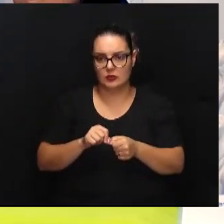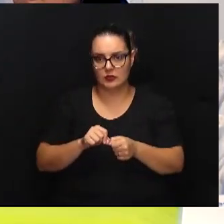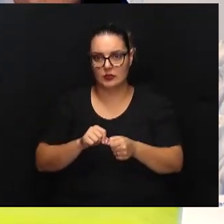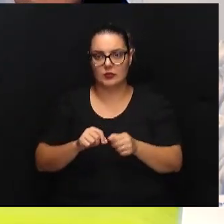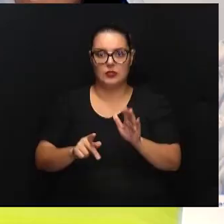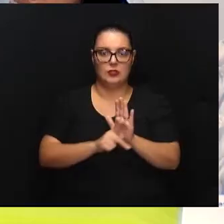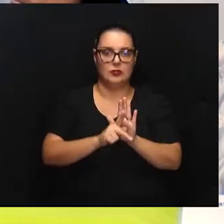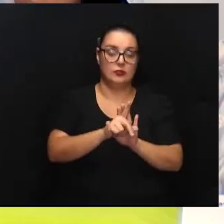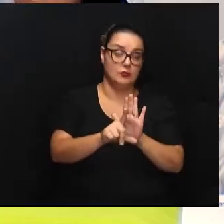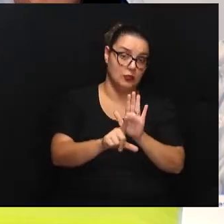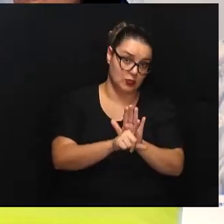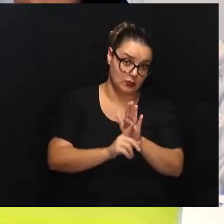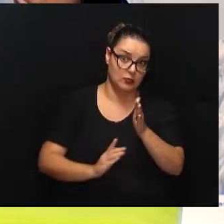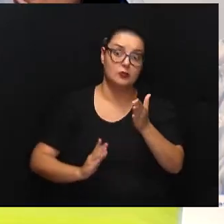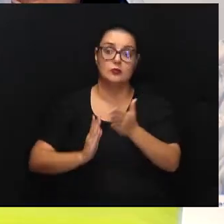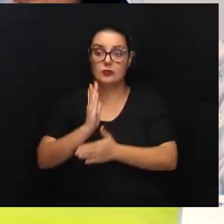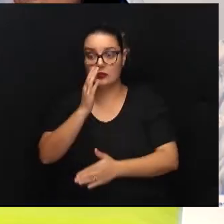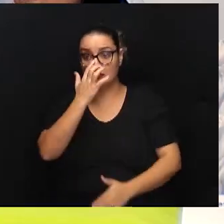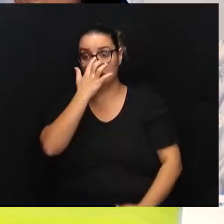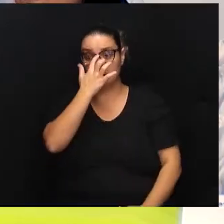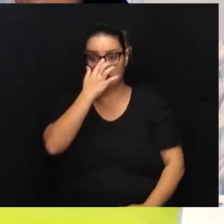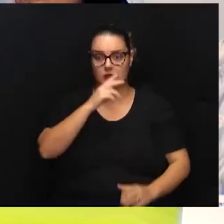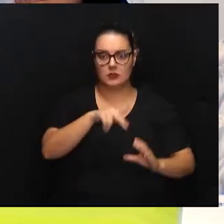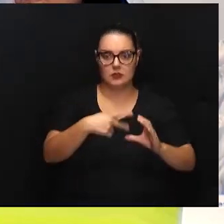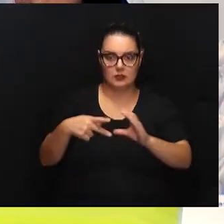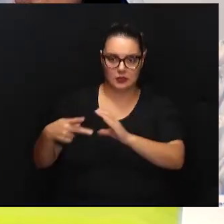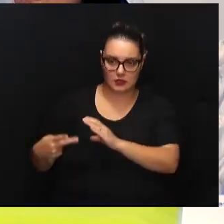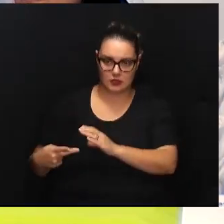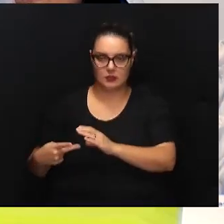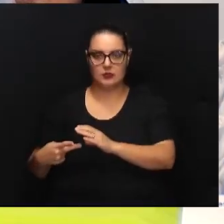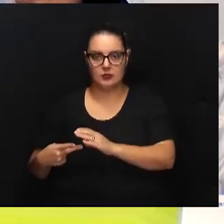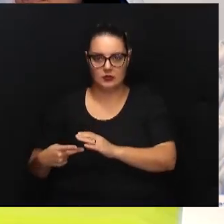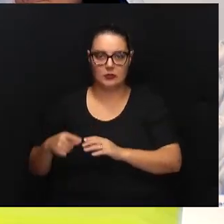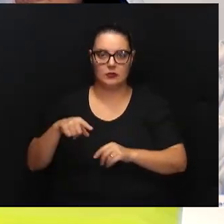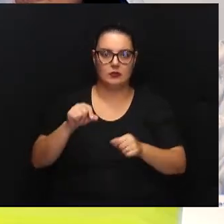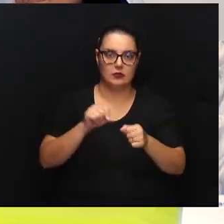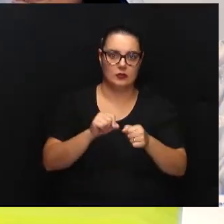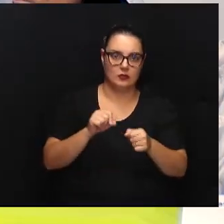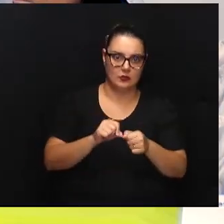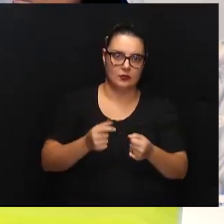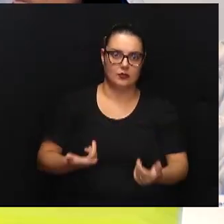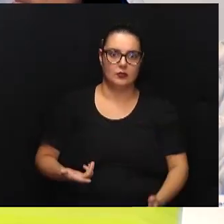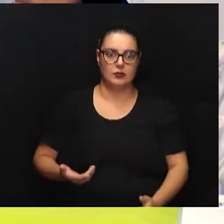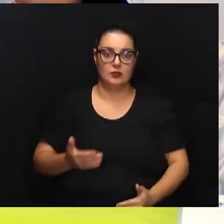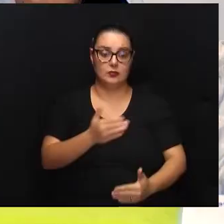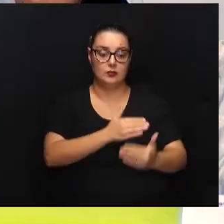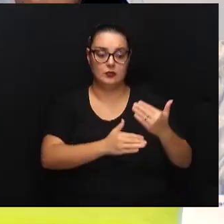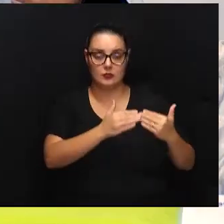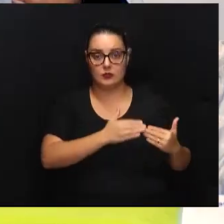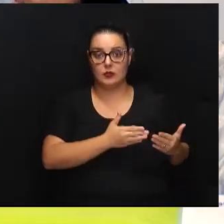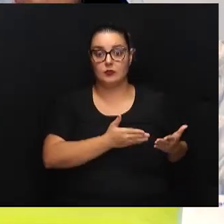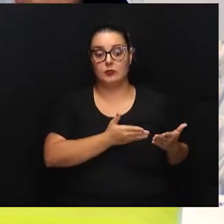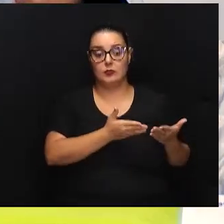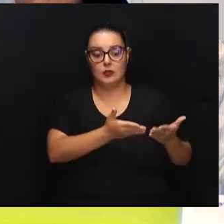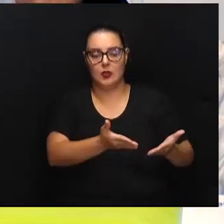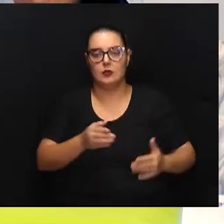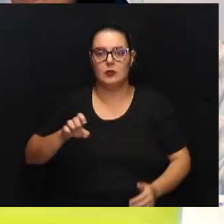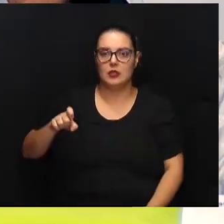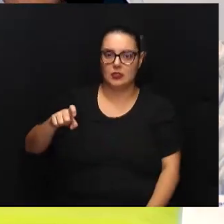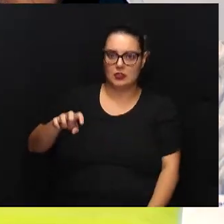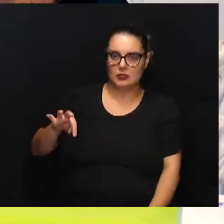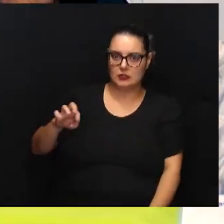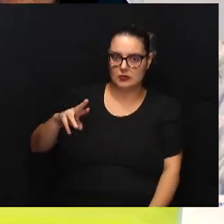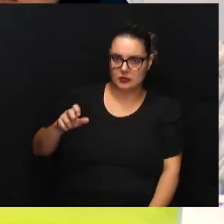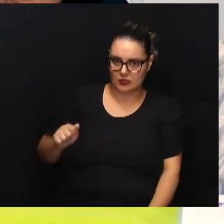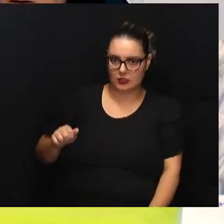câmaras municipais, vão fazer com que os retrocessos colocados pela extrema-direita dentro do nosso Estado e no